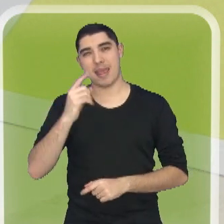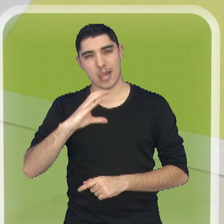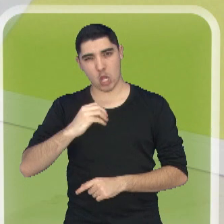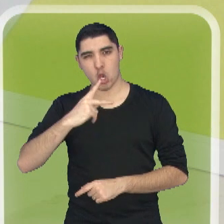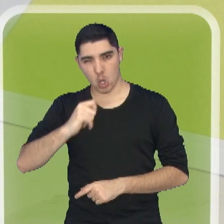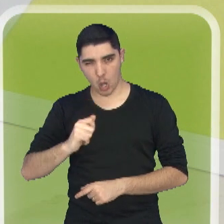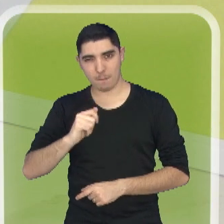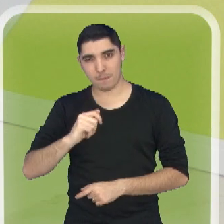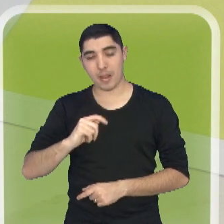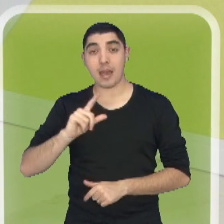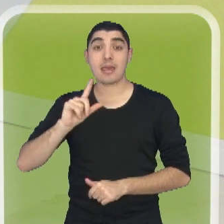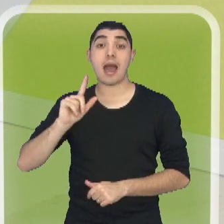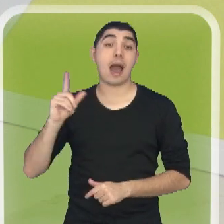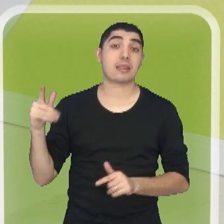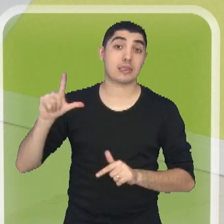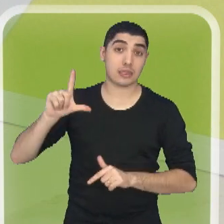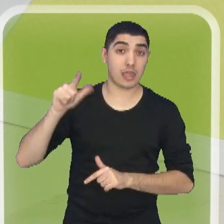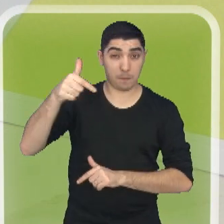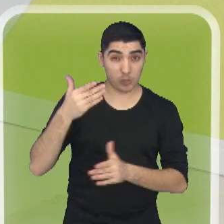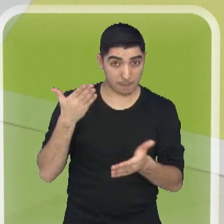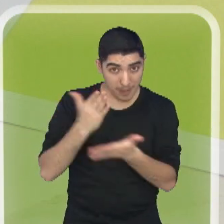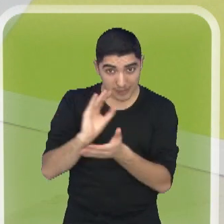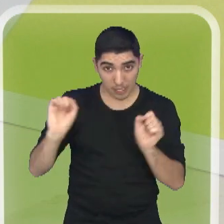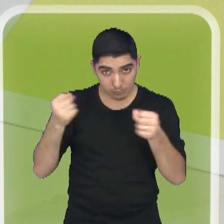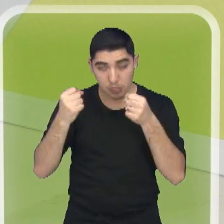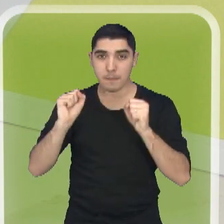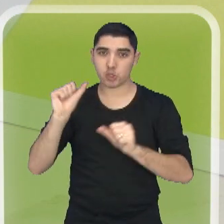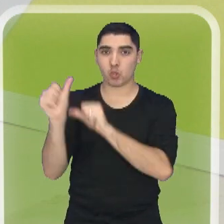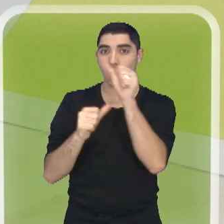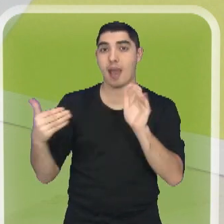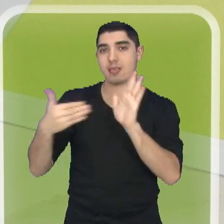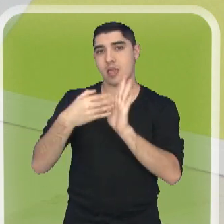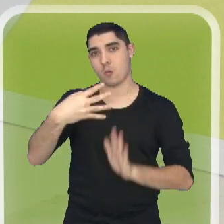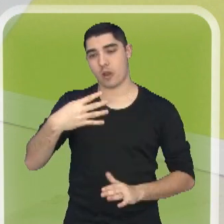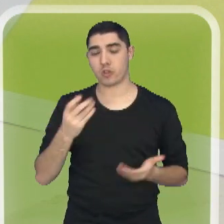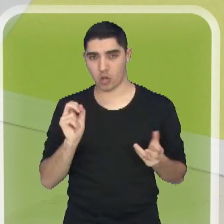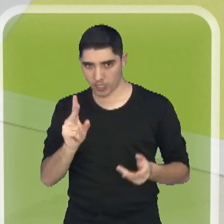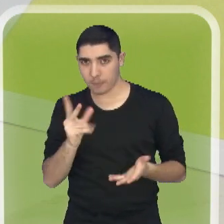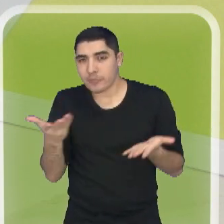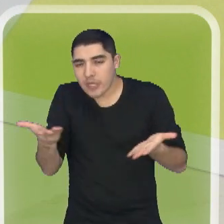pode trocar 4 atletas deste elenco aqui, tá certo? Vamos fazer o seguinte, a gente vai para o primeiro...